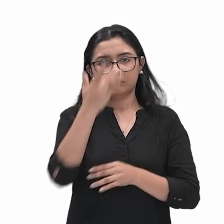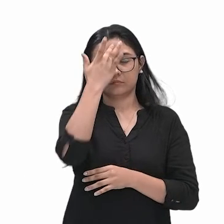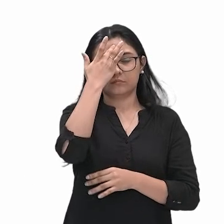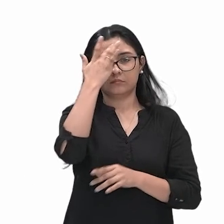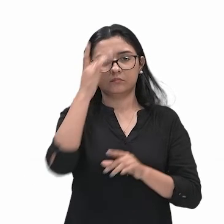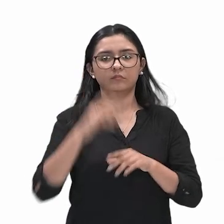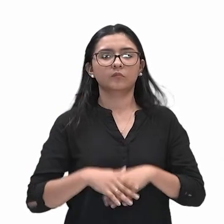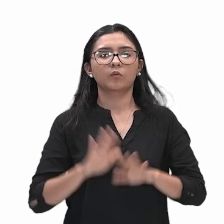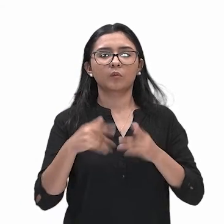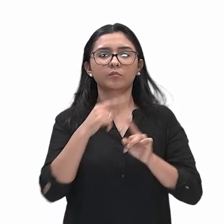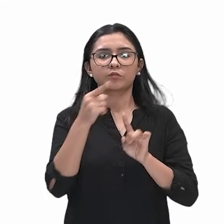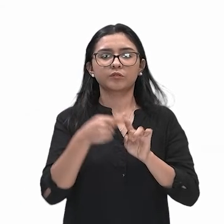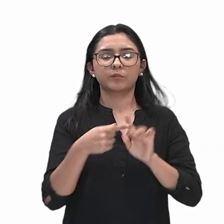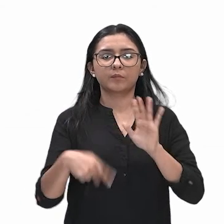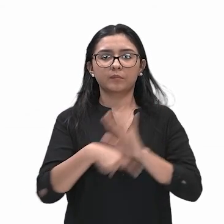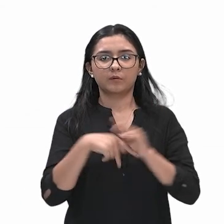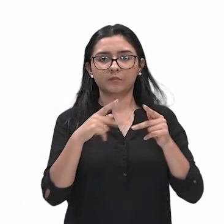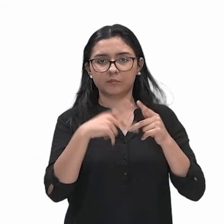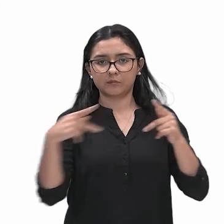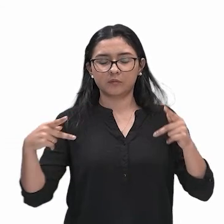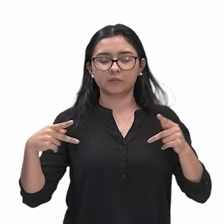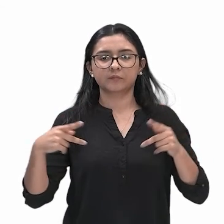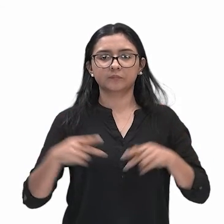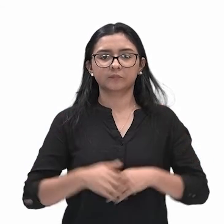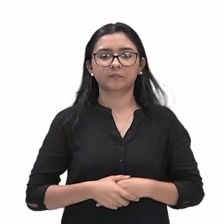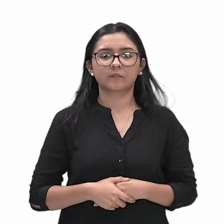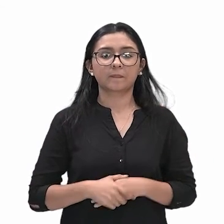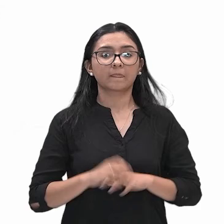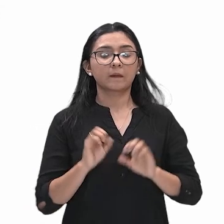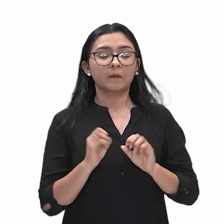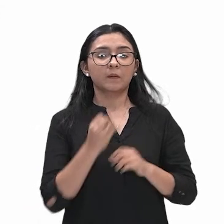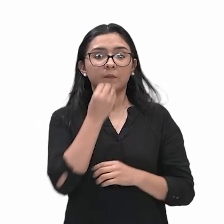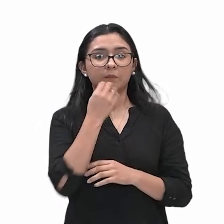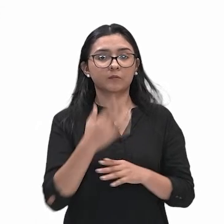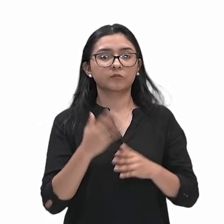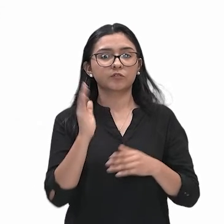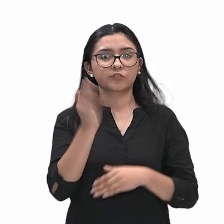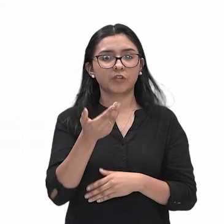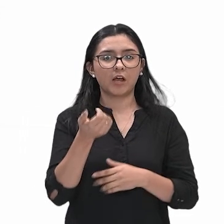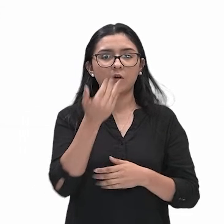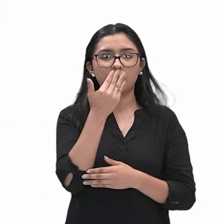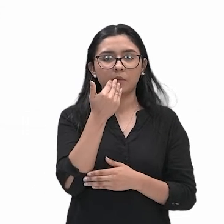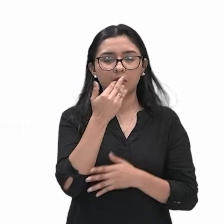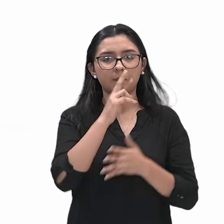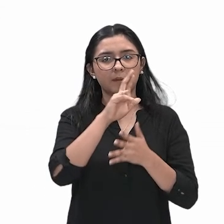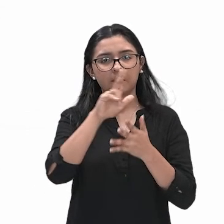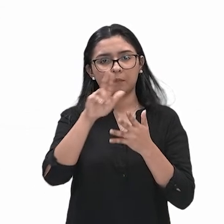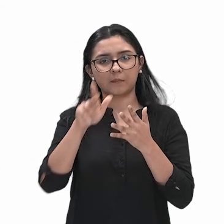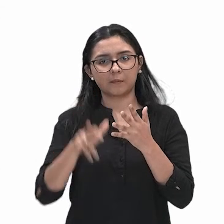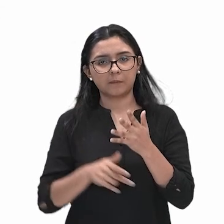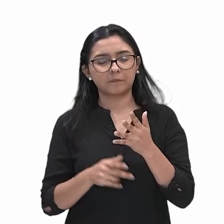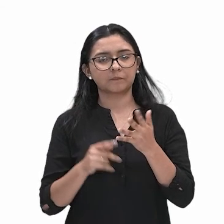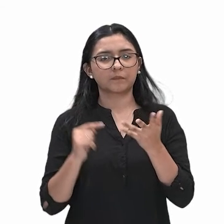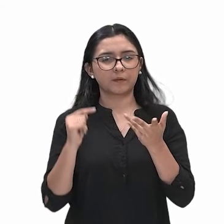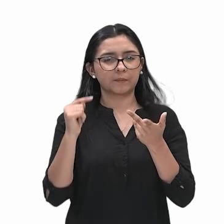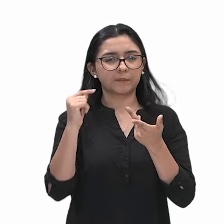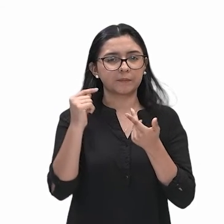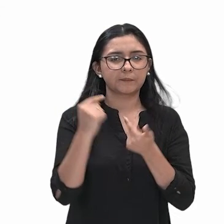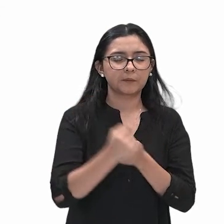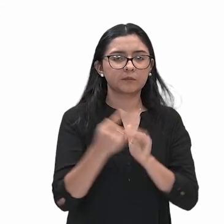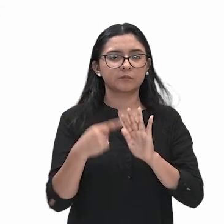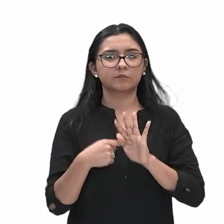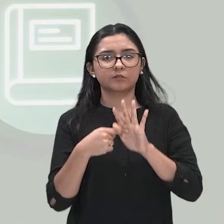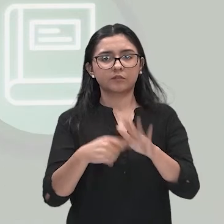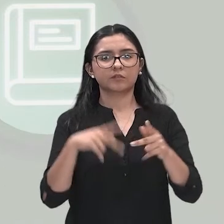das funções das proteínas. Bom, como a gente falou tanto de alimentação, né? Alimentação, que as